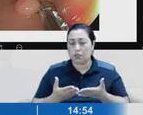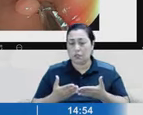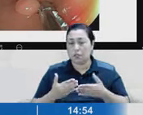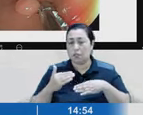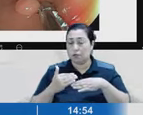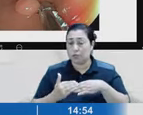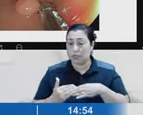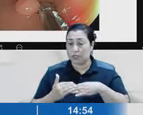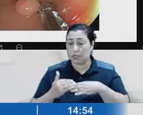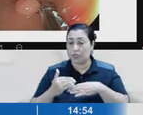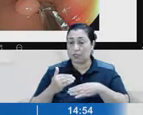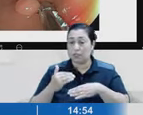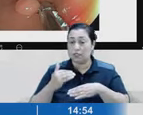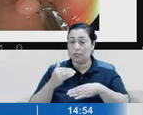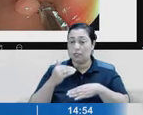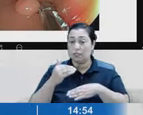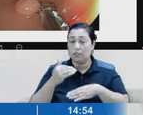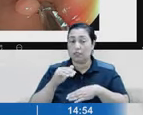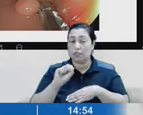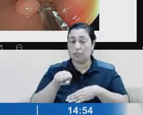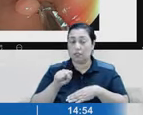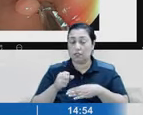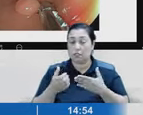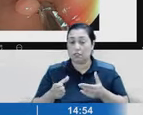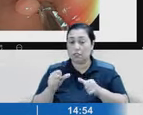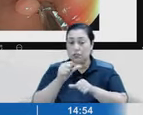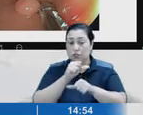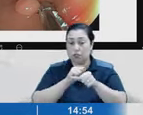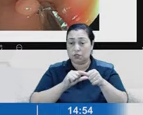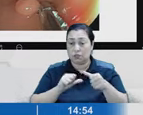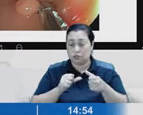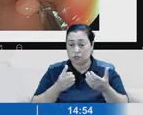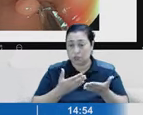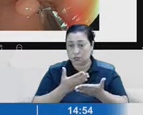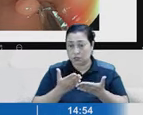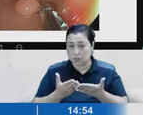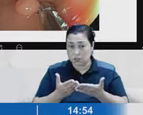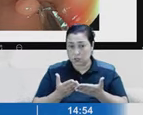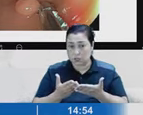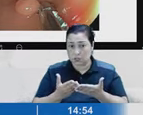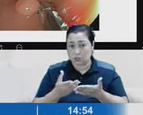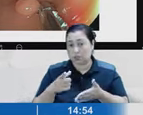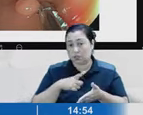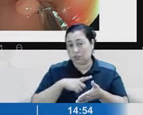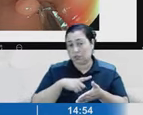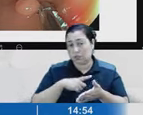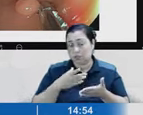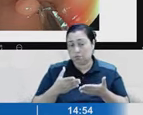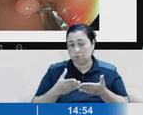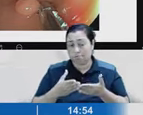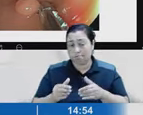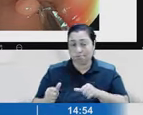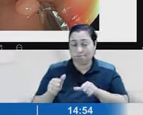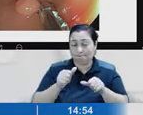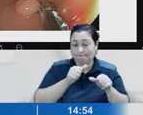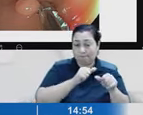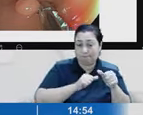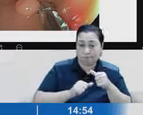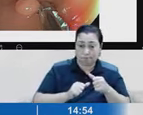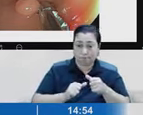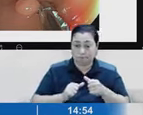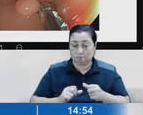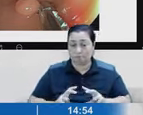vão crescendo e aí sim vai haver essa alteração na célula e vai haver, então, a transformação para o